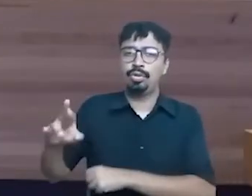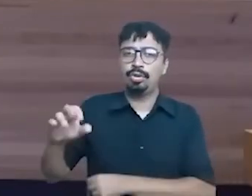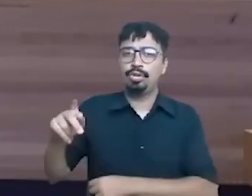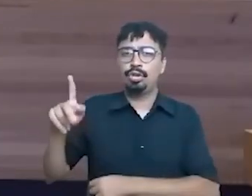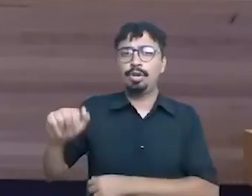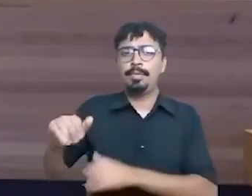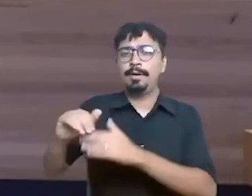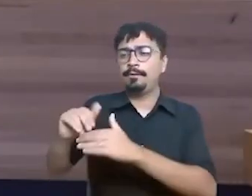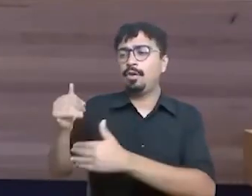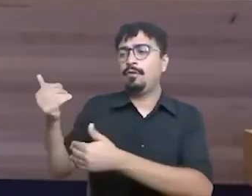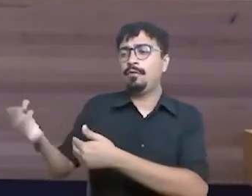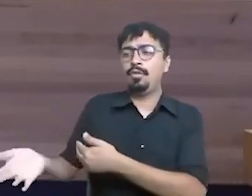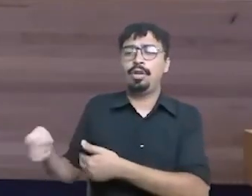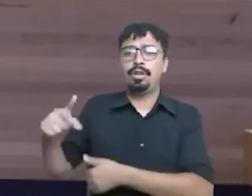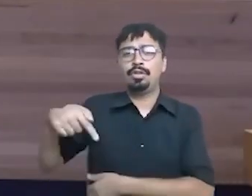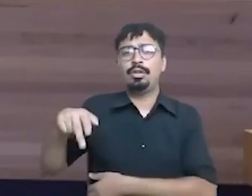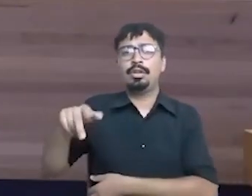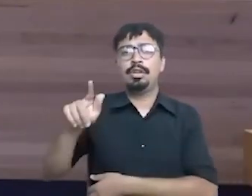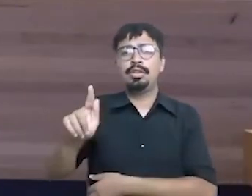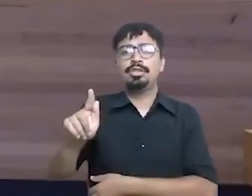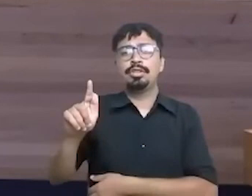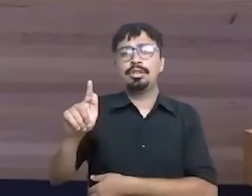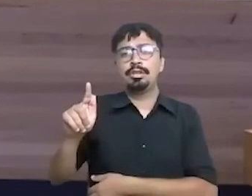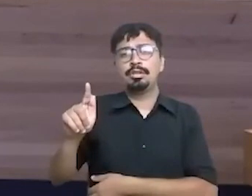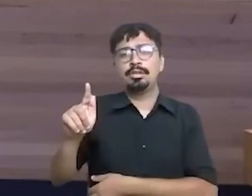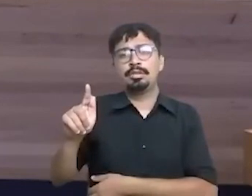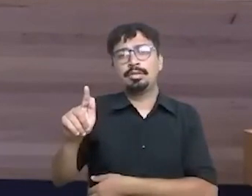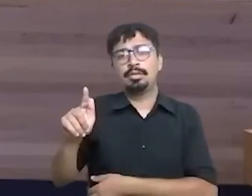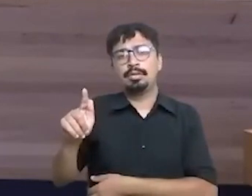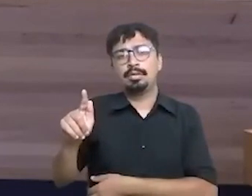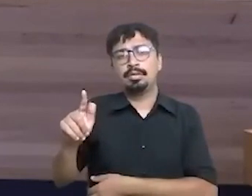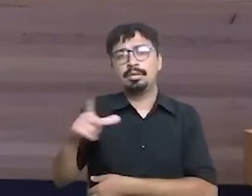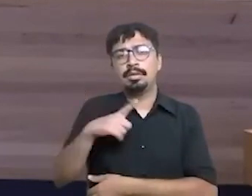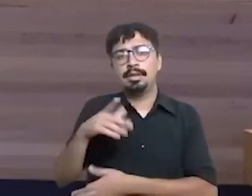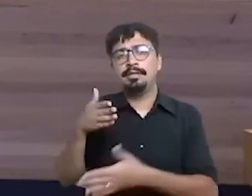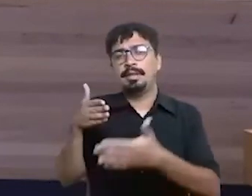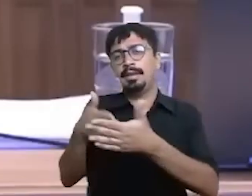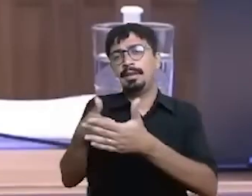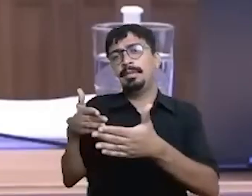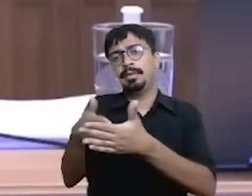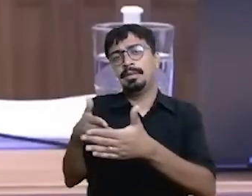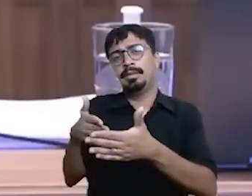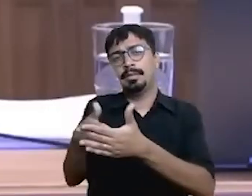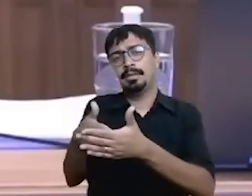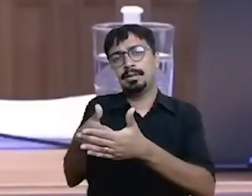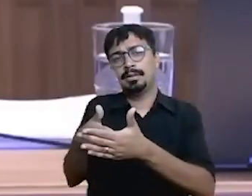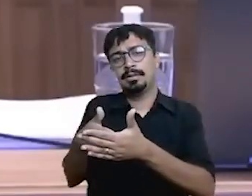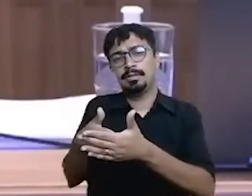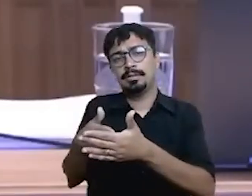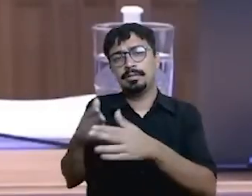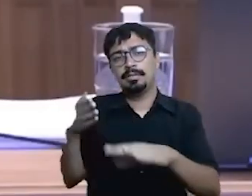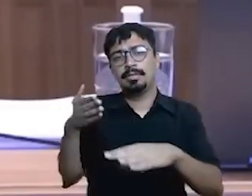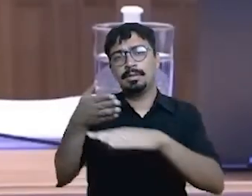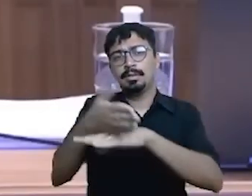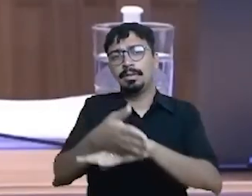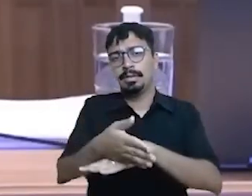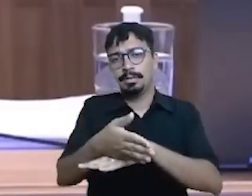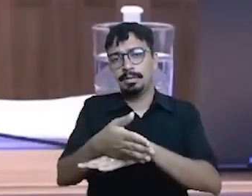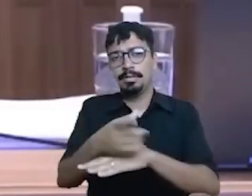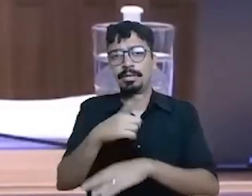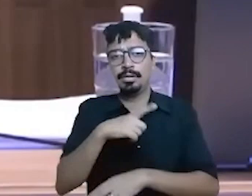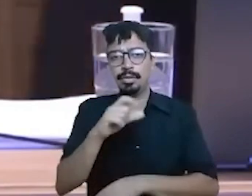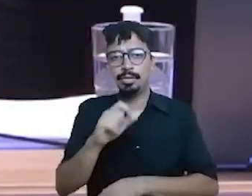houve um impedimento da entrada da Polícia Militar naquele território na prisão exatamente as forças estavam prontas para efetuar as prisões todas